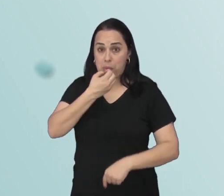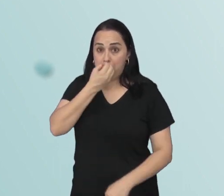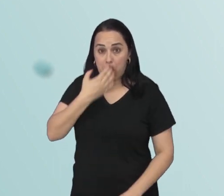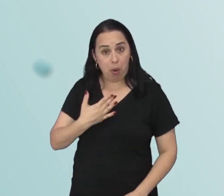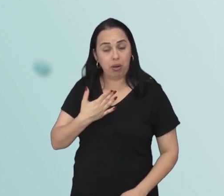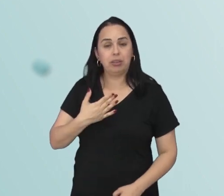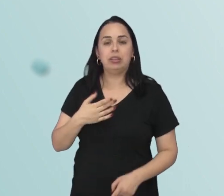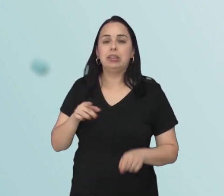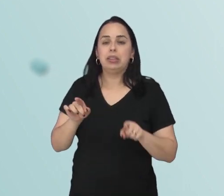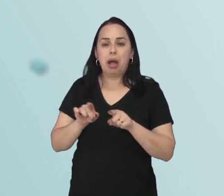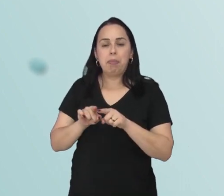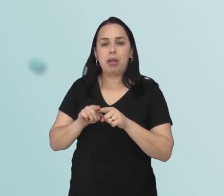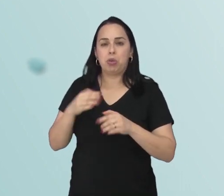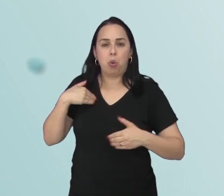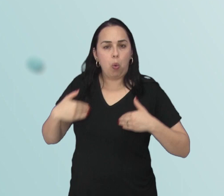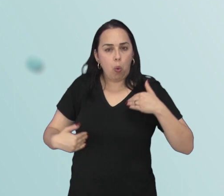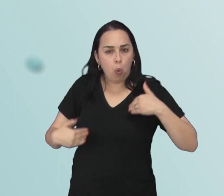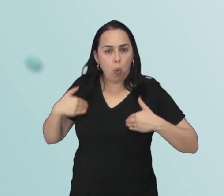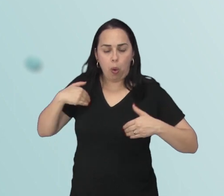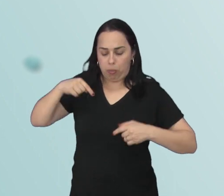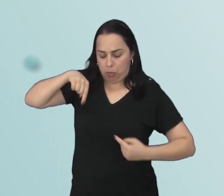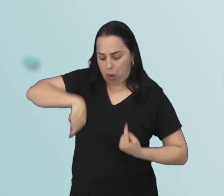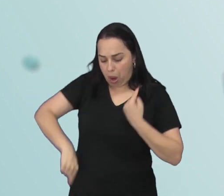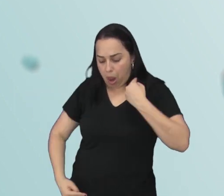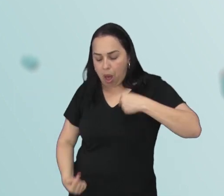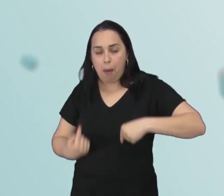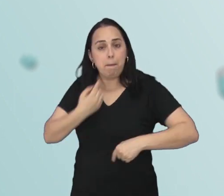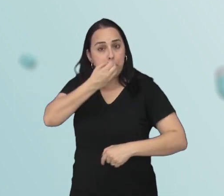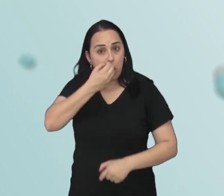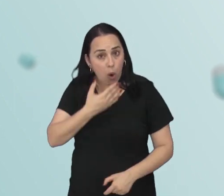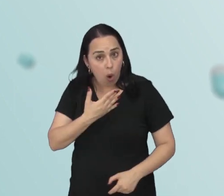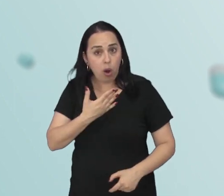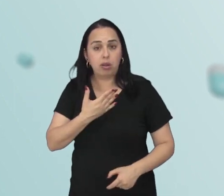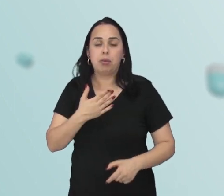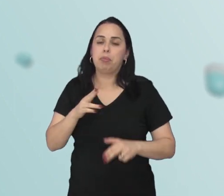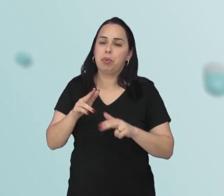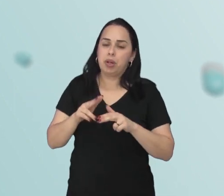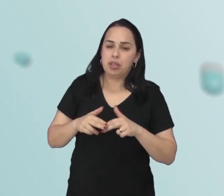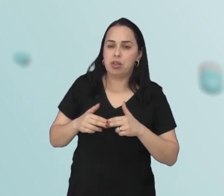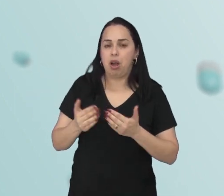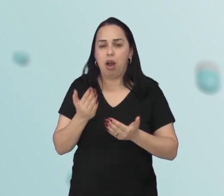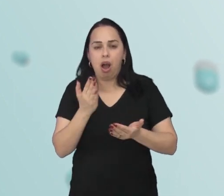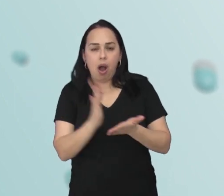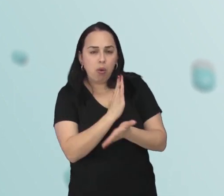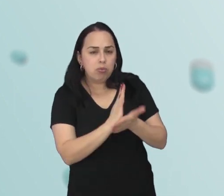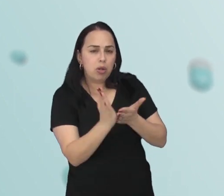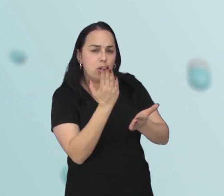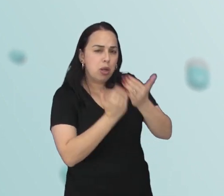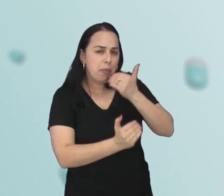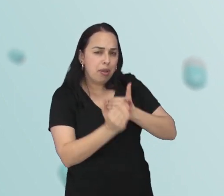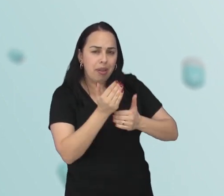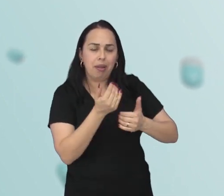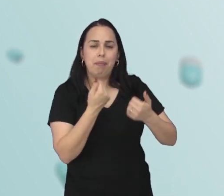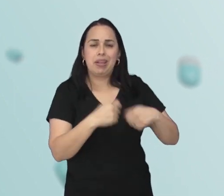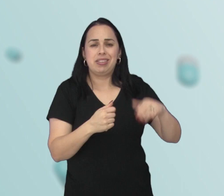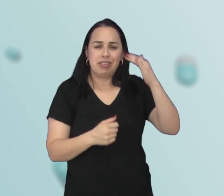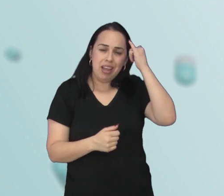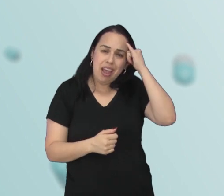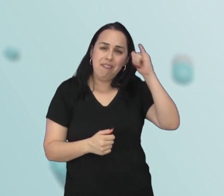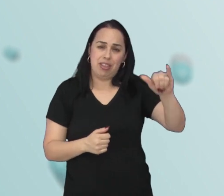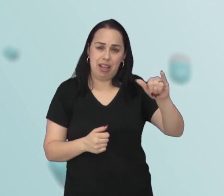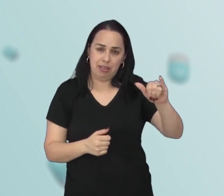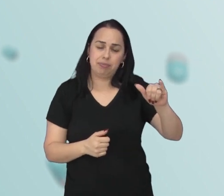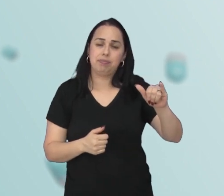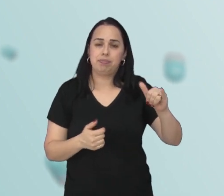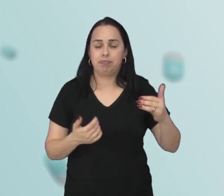saudável, como também todo o seu organismo de maneira geral. Então tem alguns alimentos que a gente deveria evitar a todo